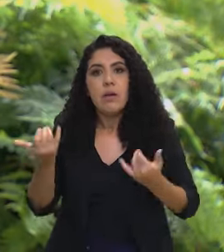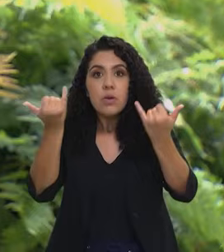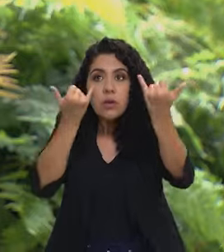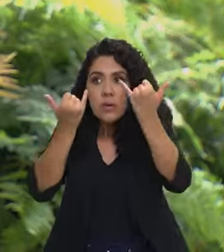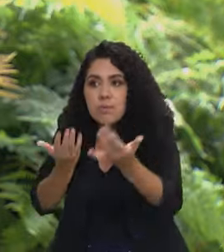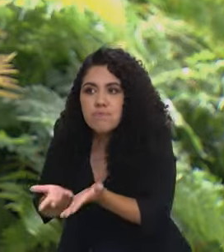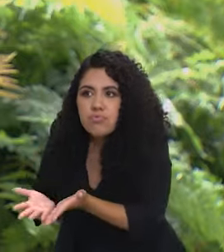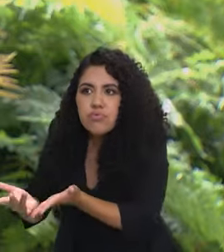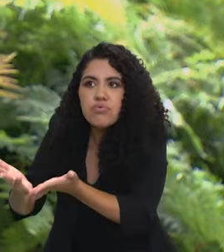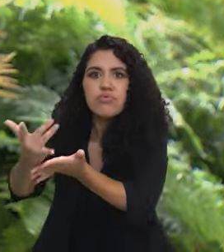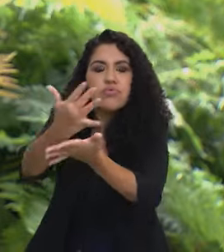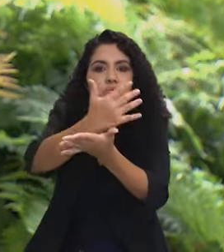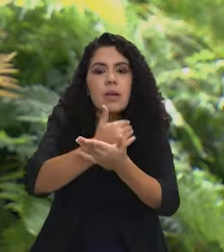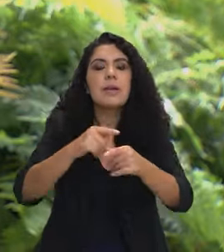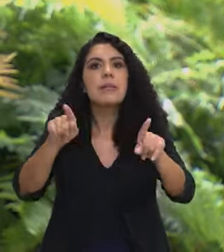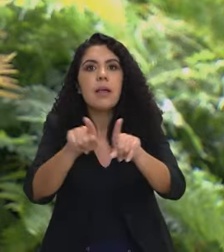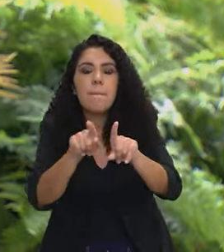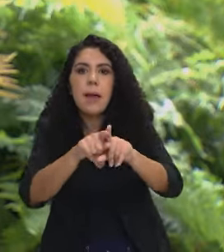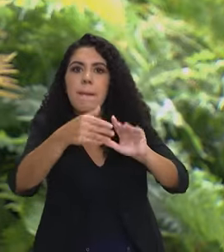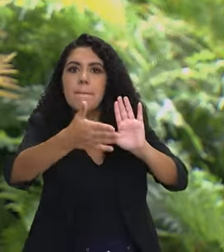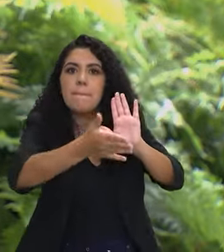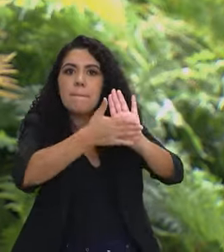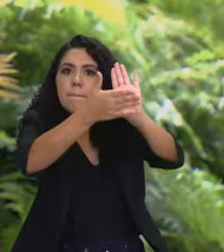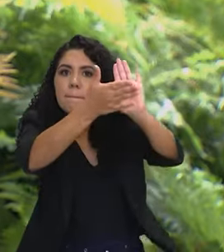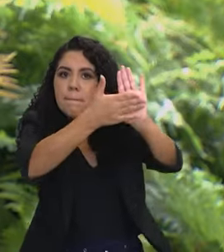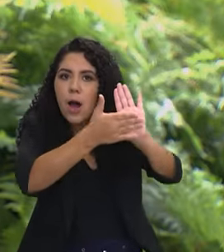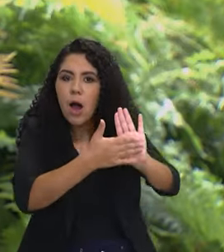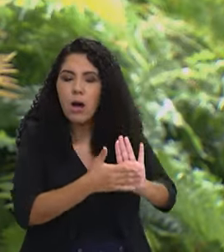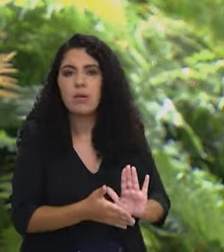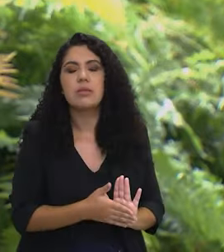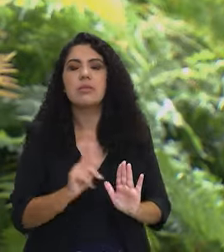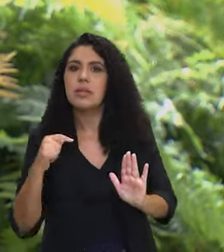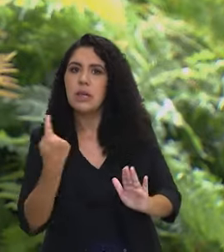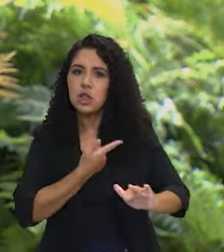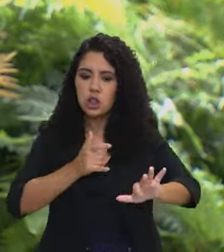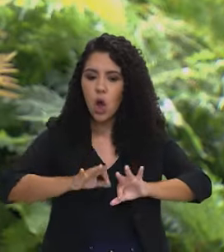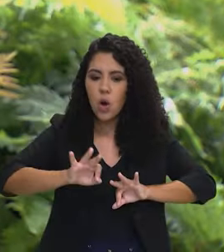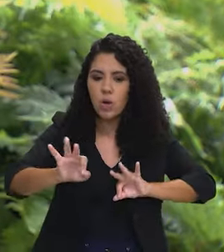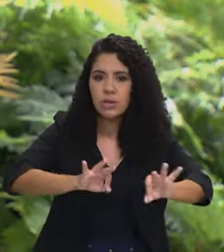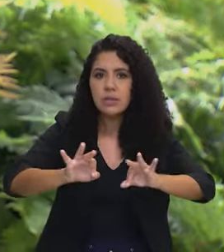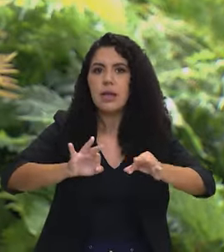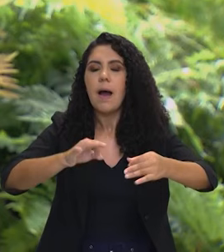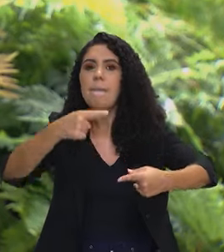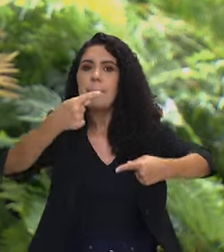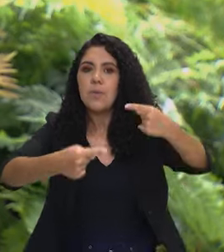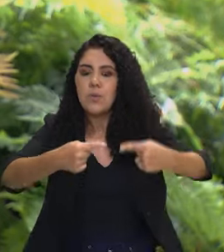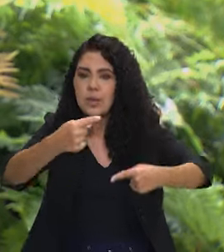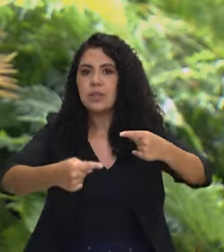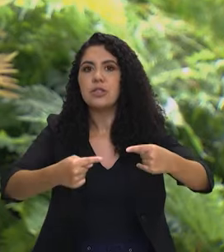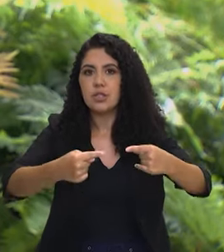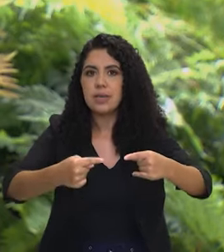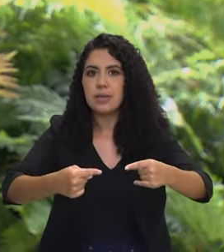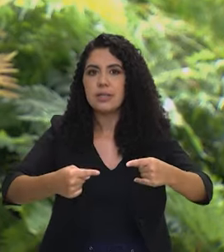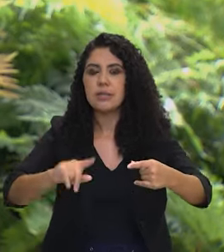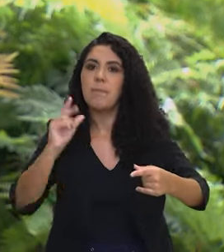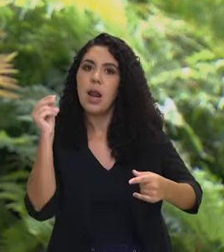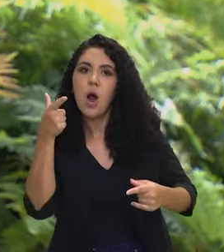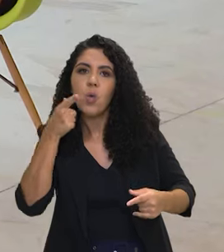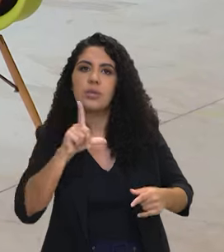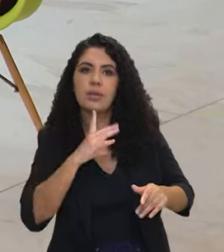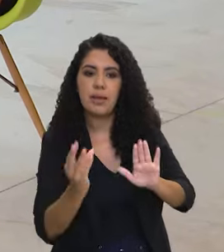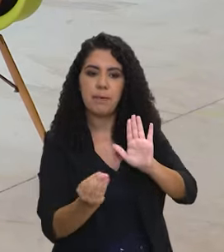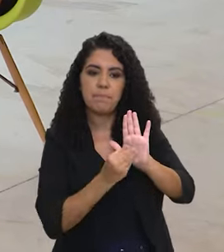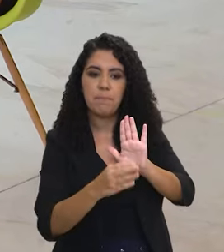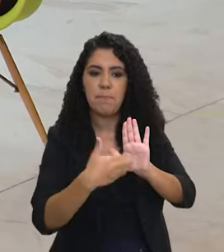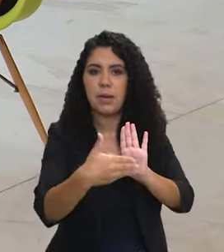receber o maior número possível de propostas e pensar políticas afirmativas que possam ser implementadas. Então, a gente está